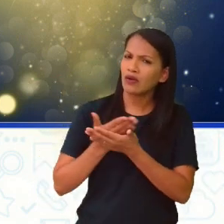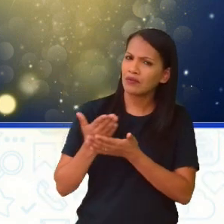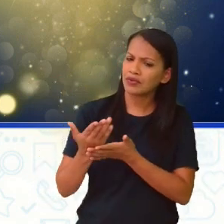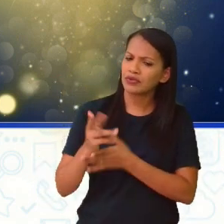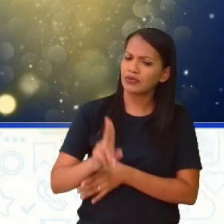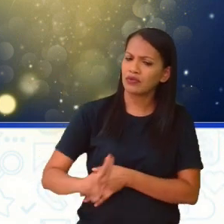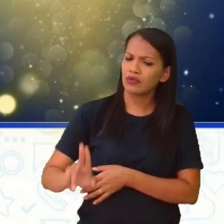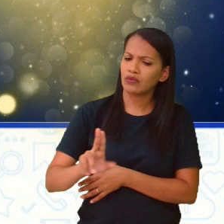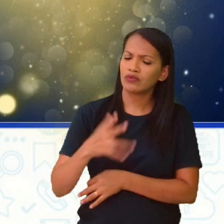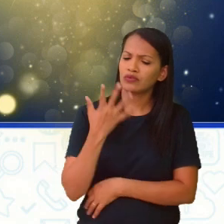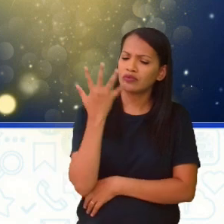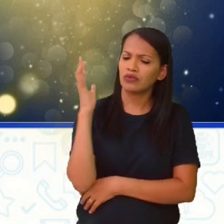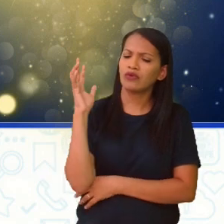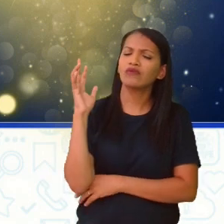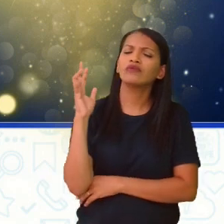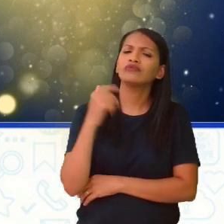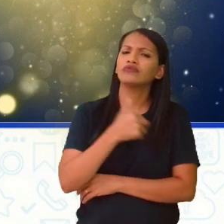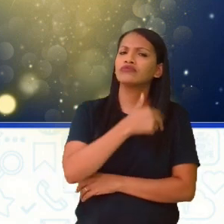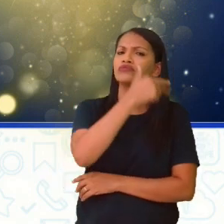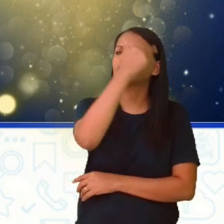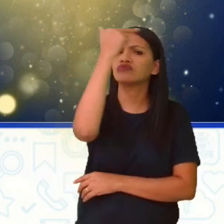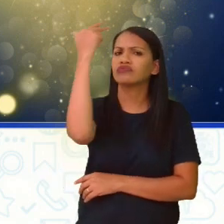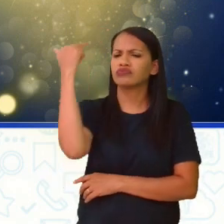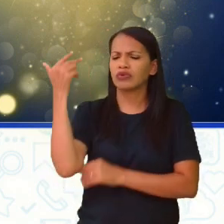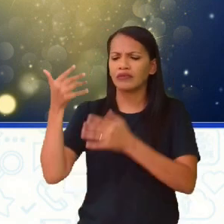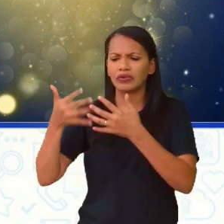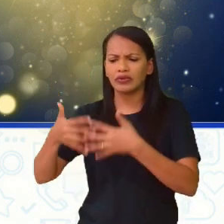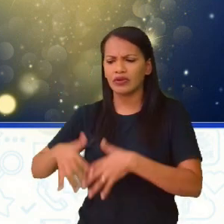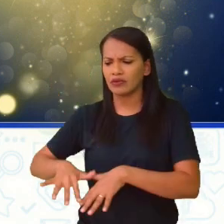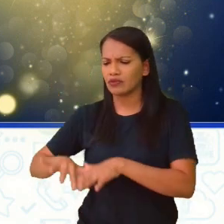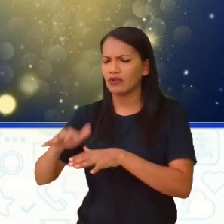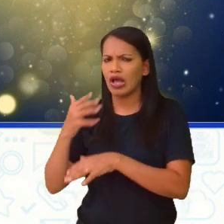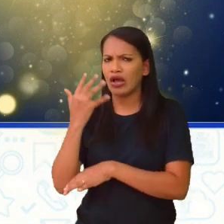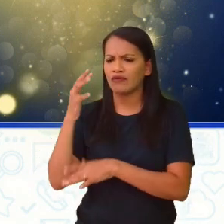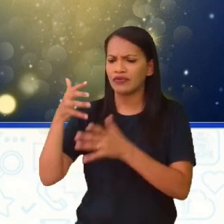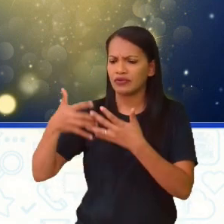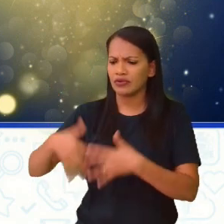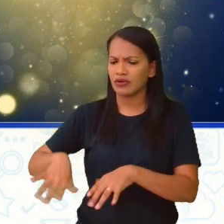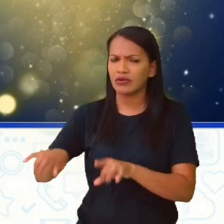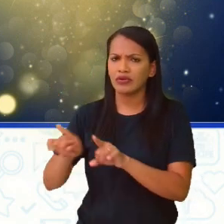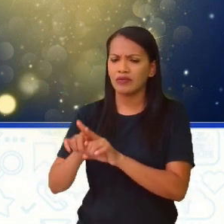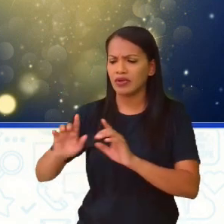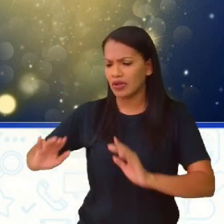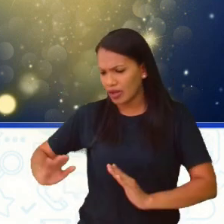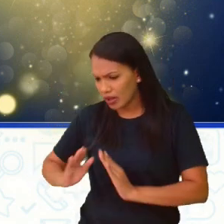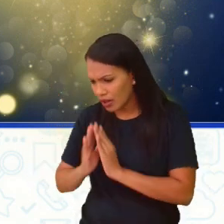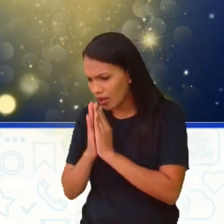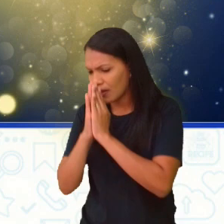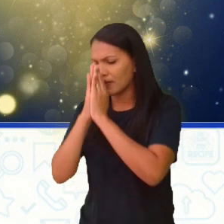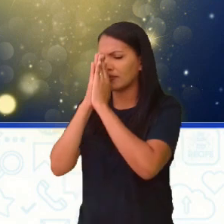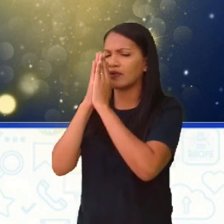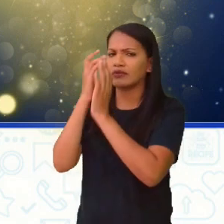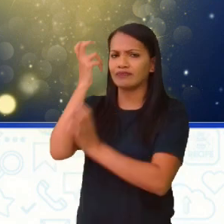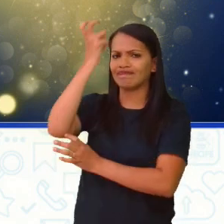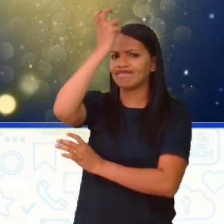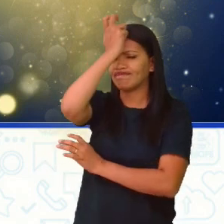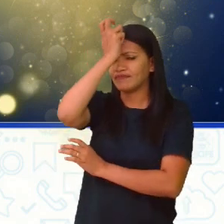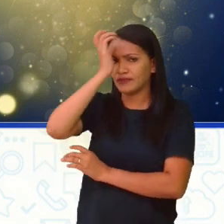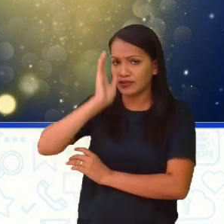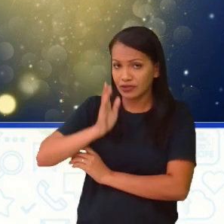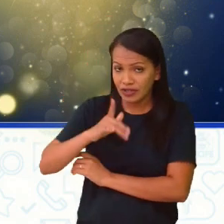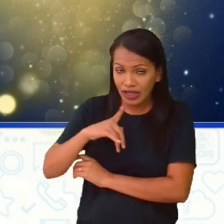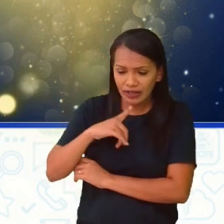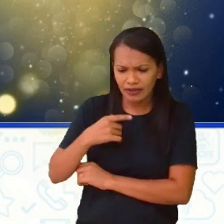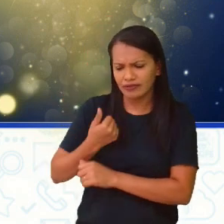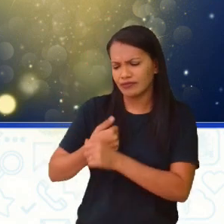das árvores naturais, né? Seja para a Saturnália, seja para a adoração a Ra pelos egípcios. Então a gente já tem aqui,